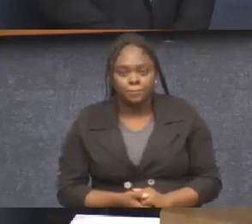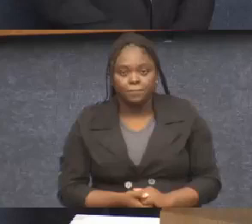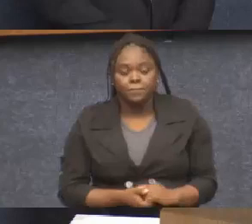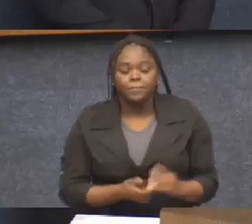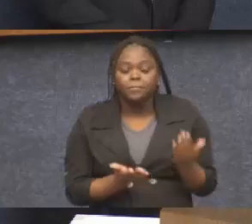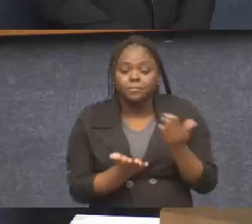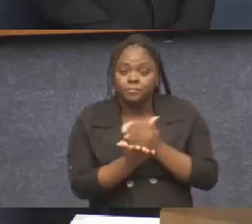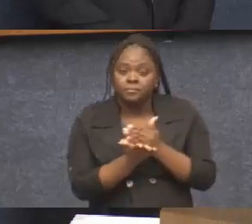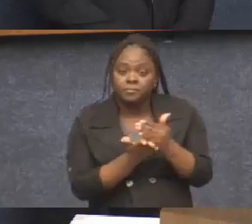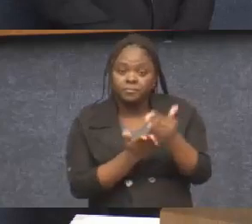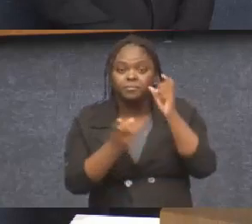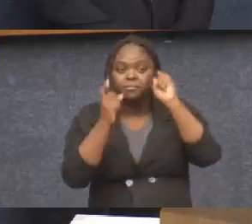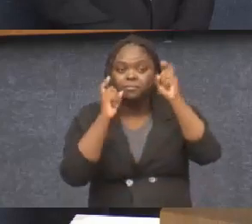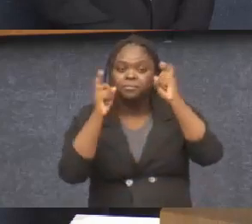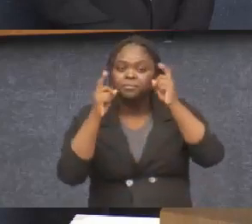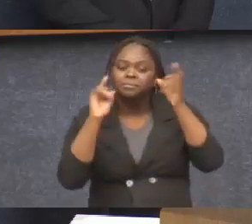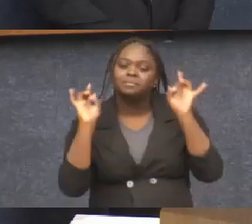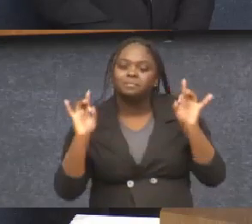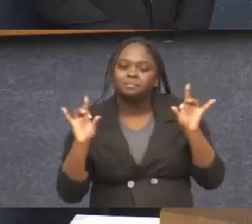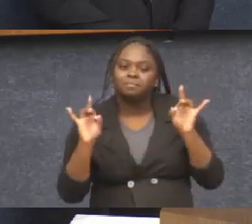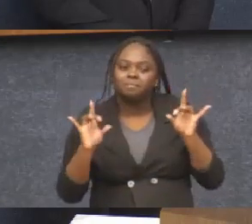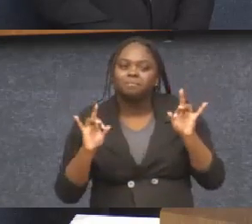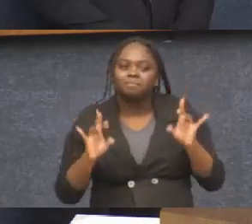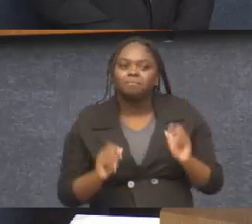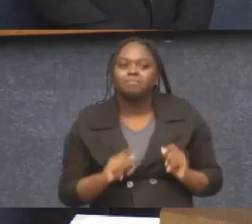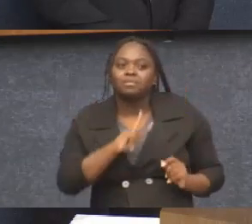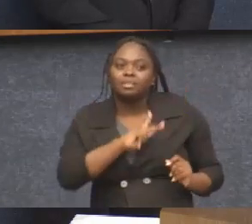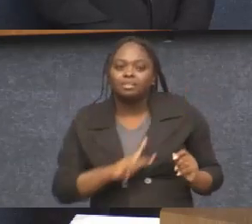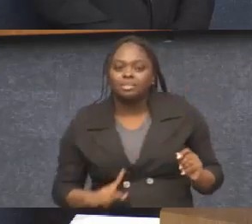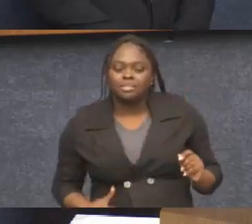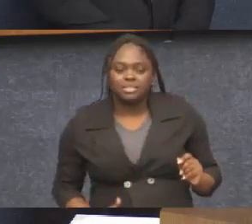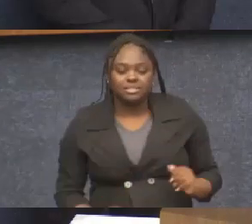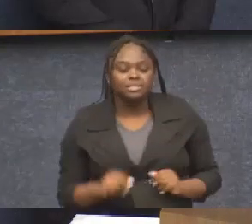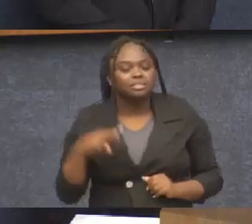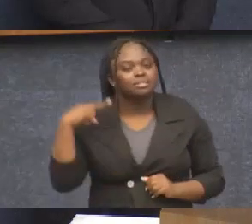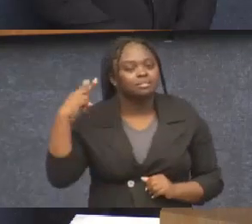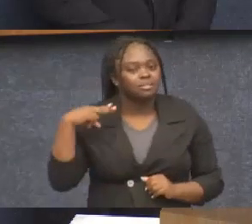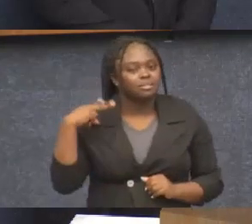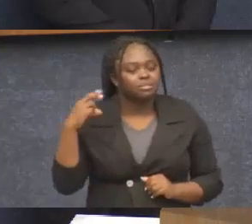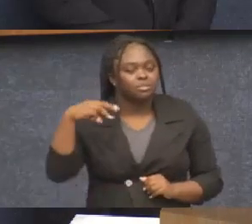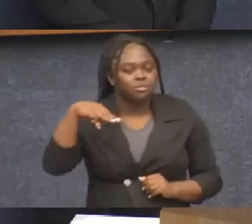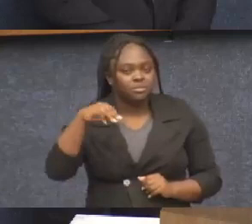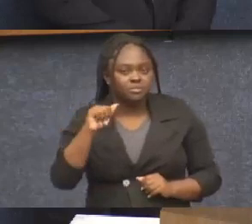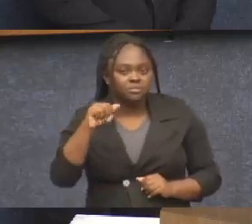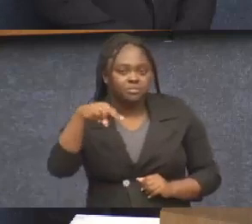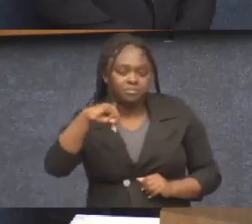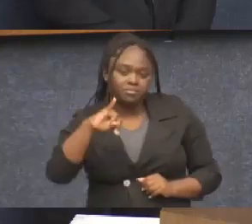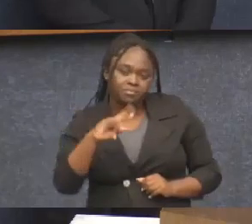Para dar início a esta solenidade, a presidência da mesa, vereador Maninho Félix.